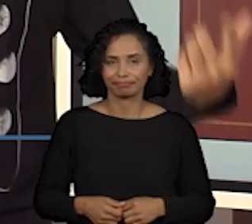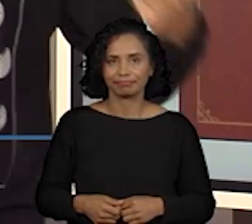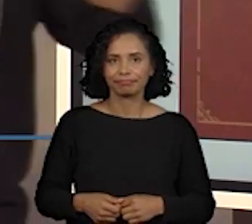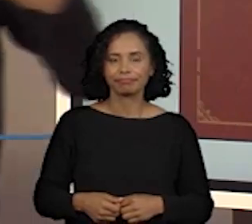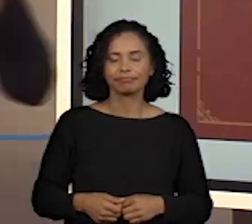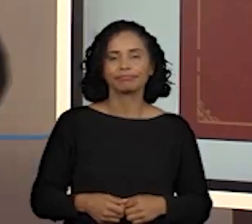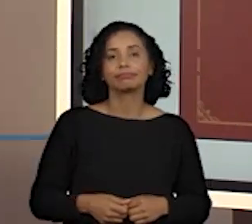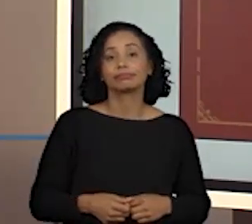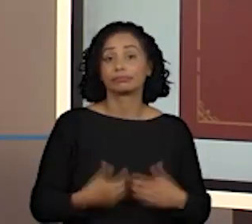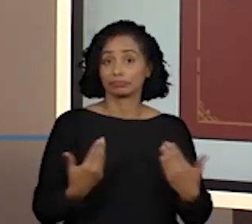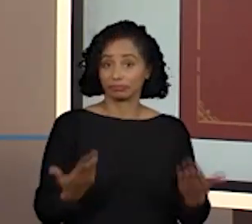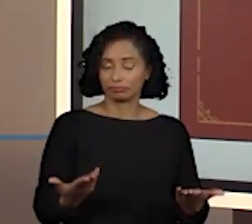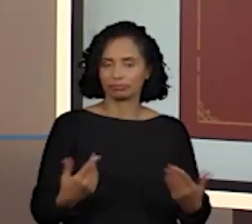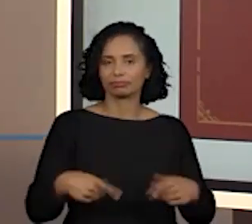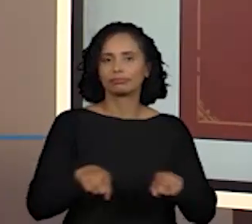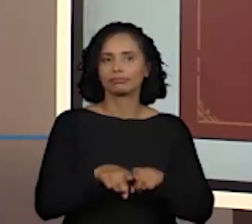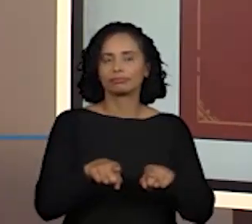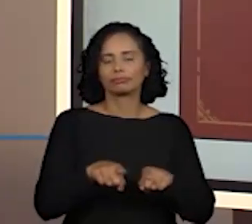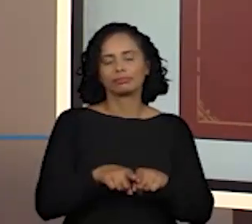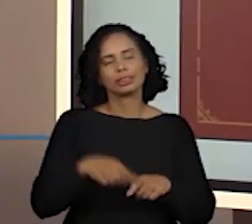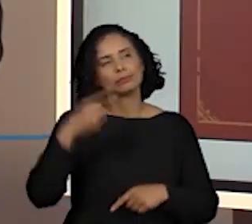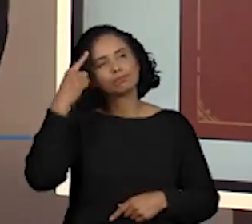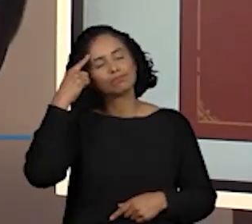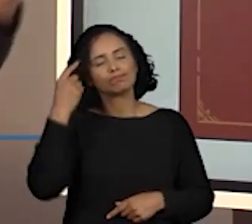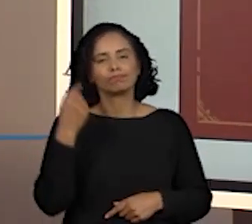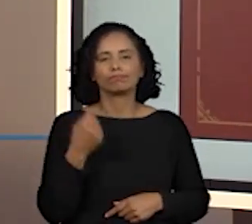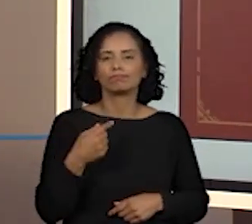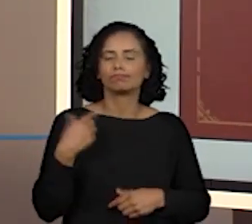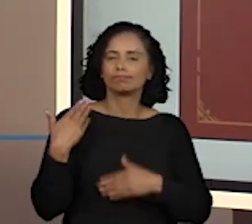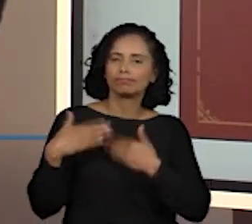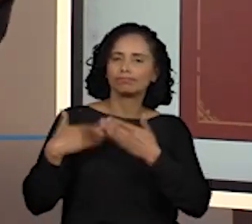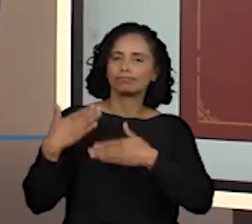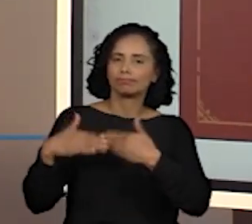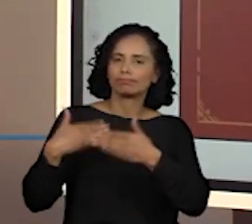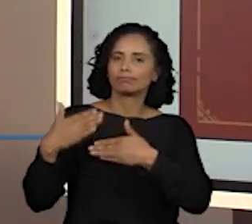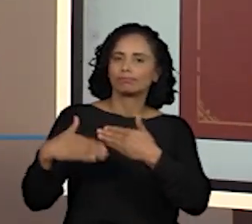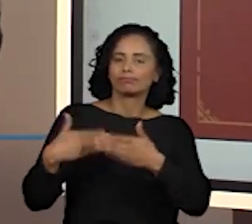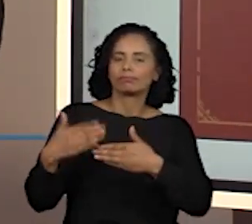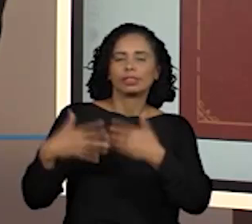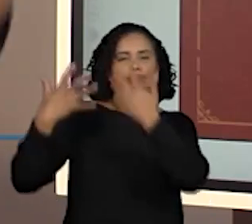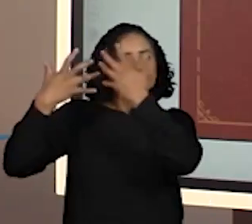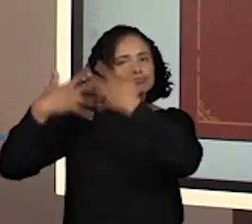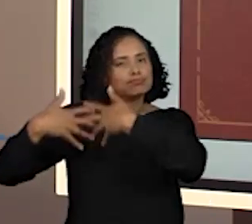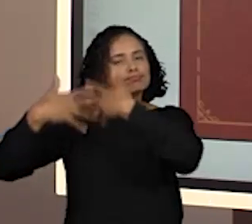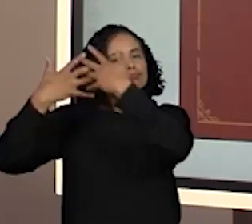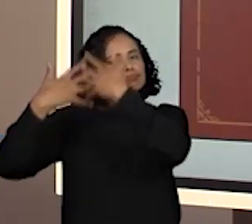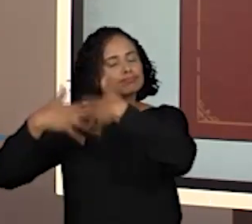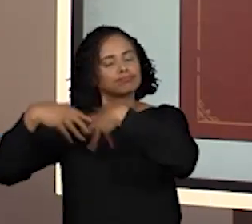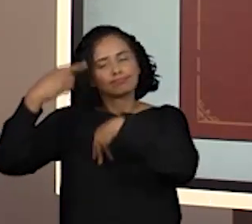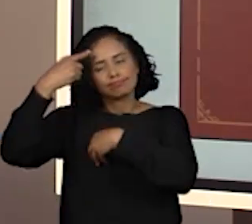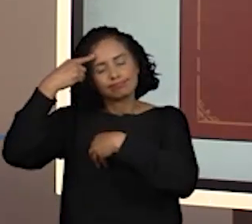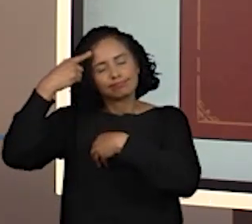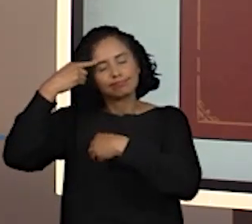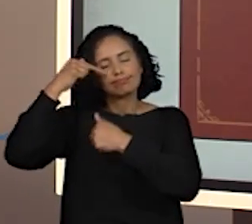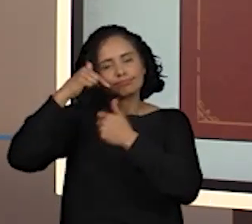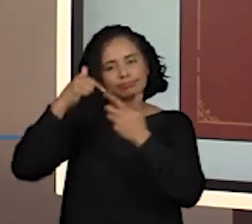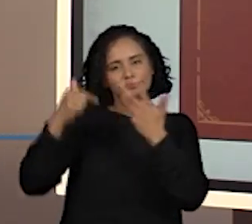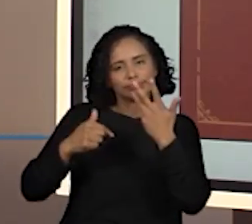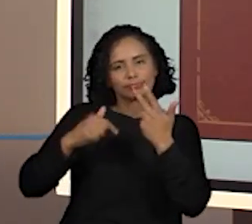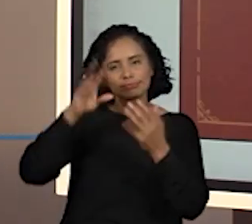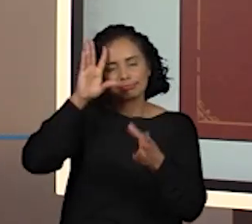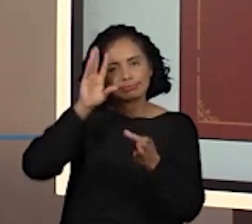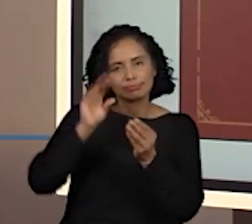Retomando as ideias que exploramos na leitura, tudo aquilo que pensamos e entendemos a partir da